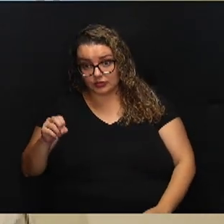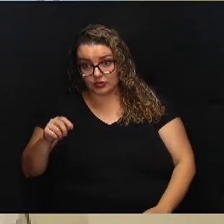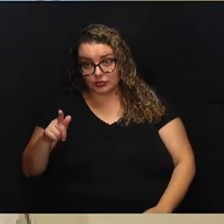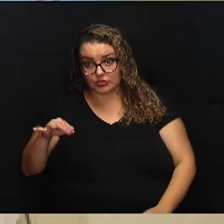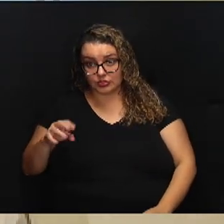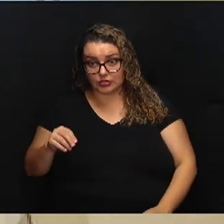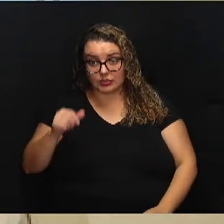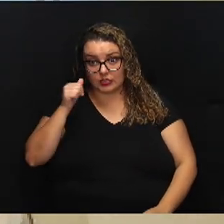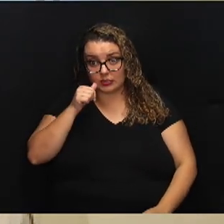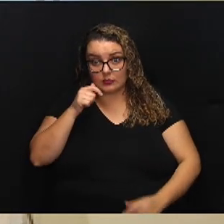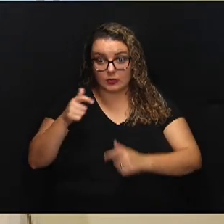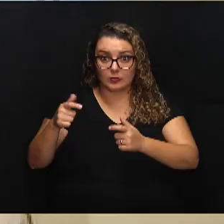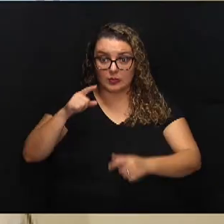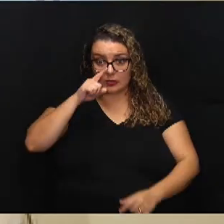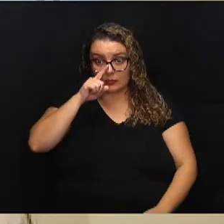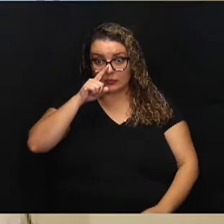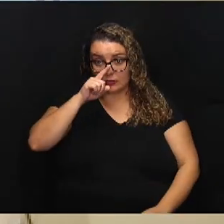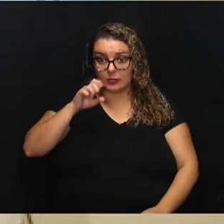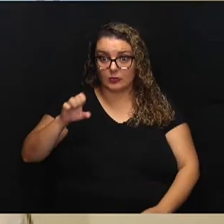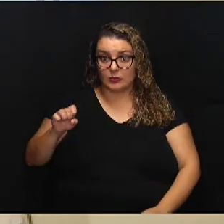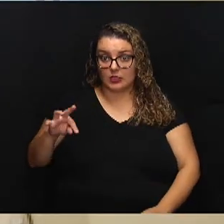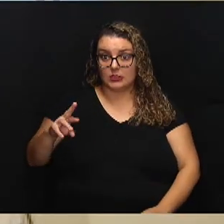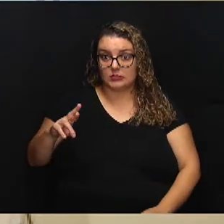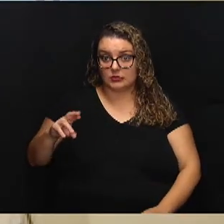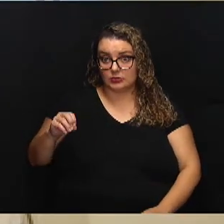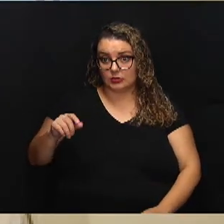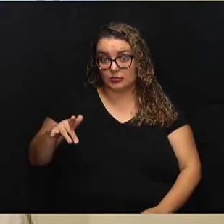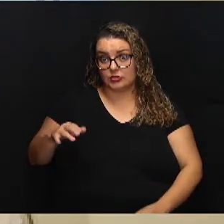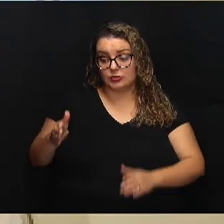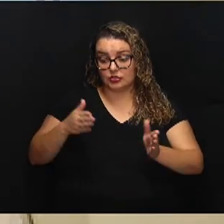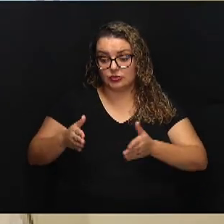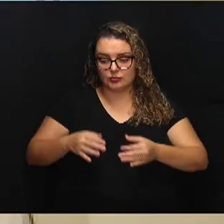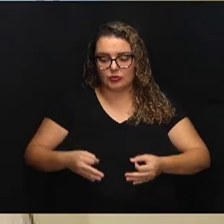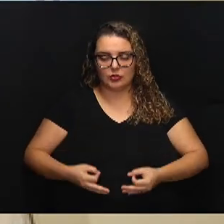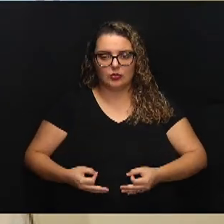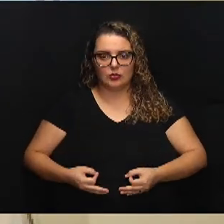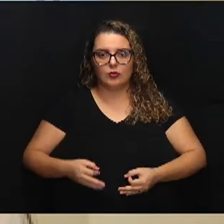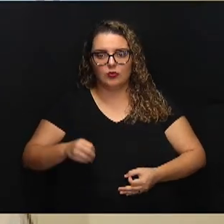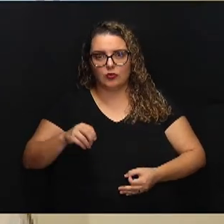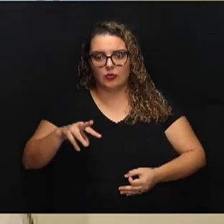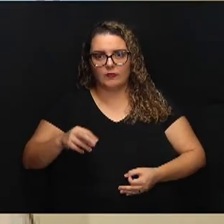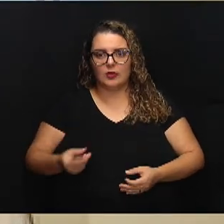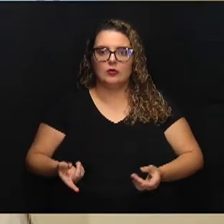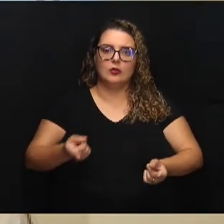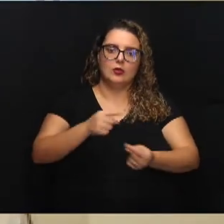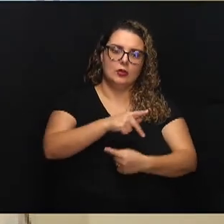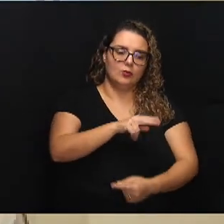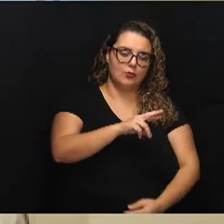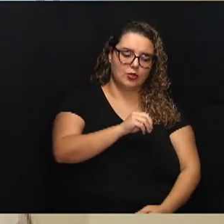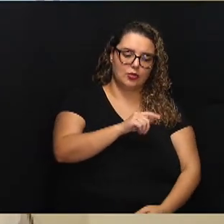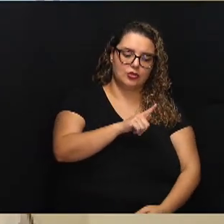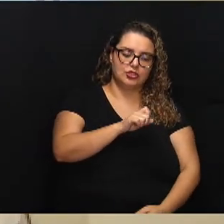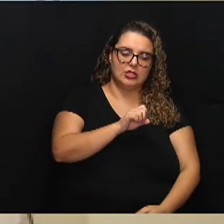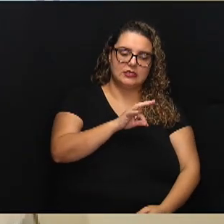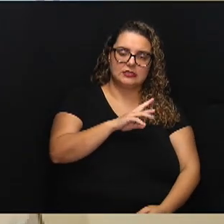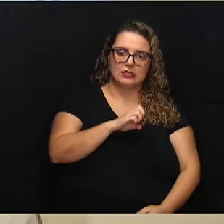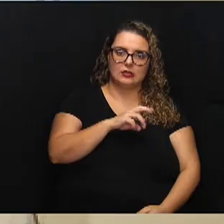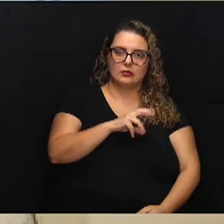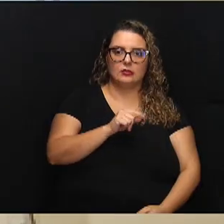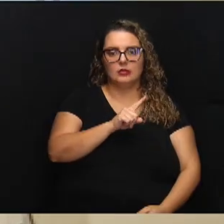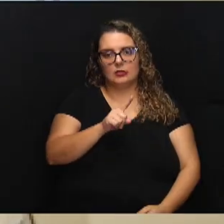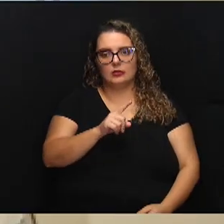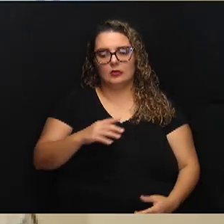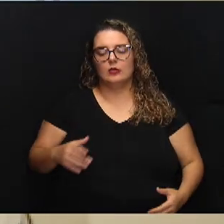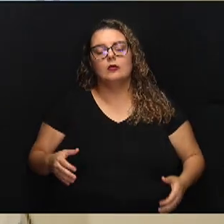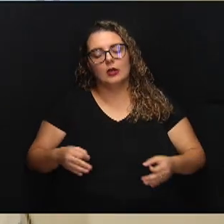essa mulher aumenta o risco, porque o estrogênio estimula o ovário. Agora, quando eu faço o contraponto com a progesterona, não. Daí ele fica em stand-by